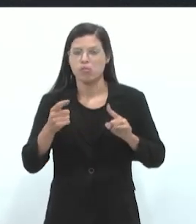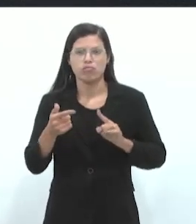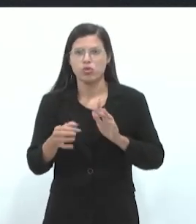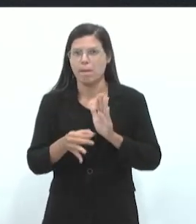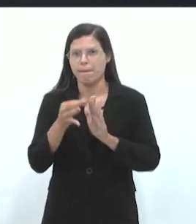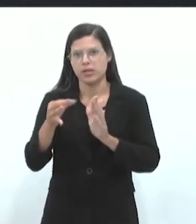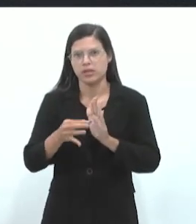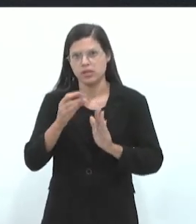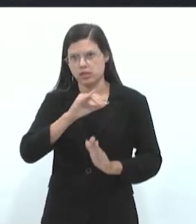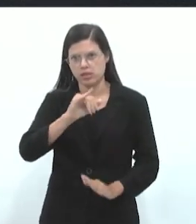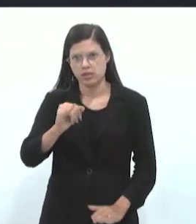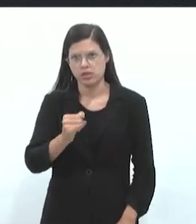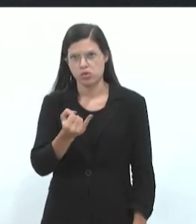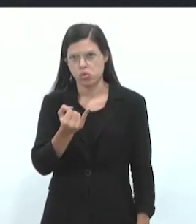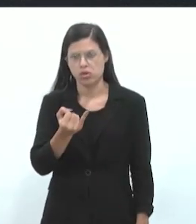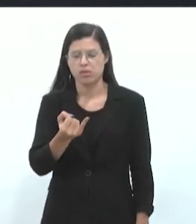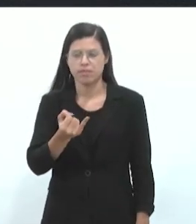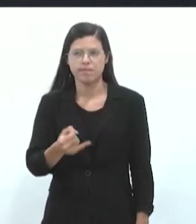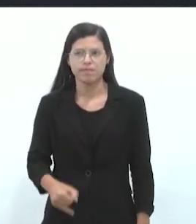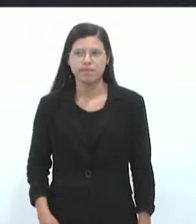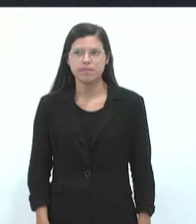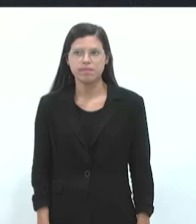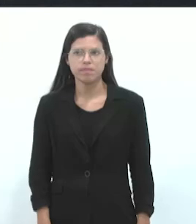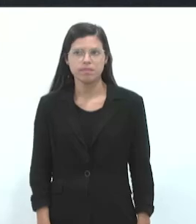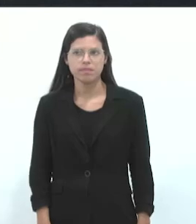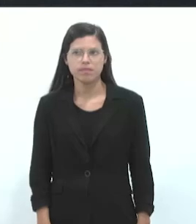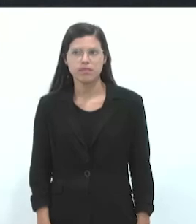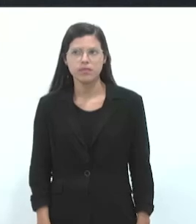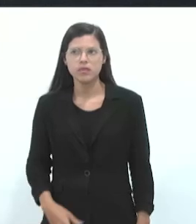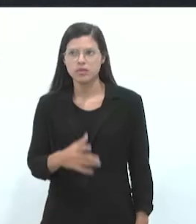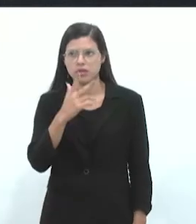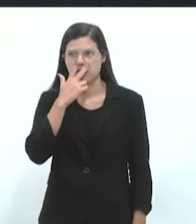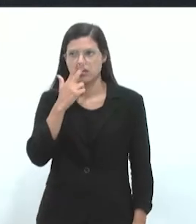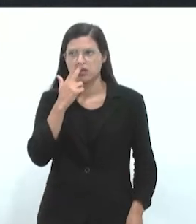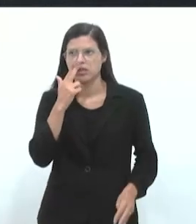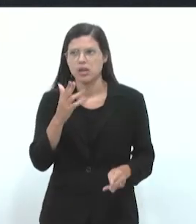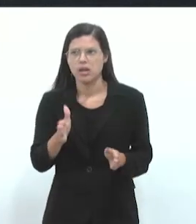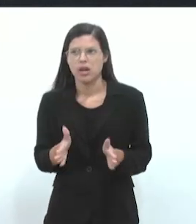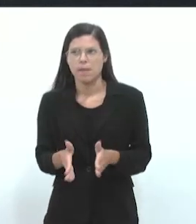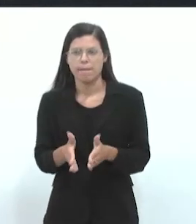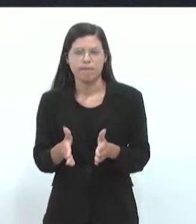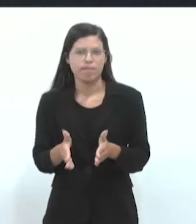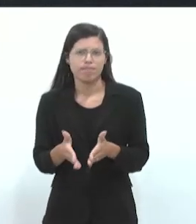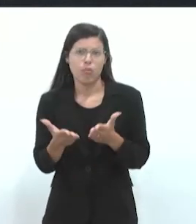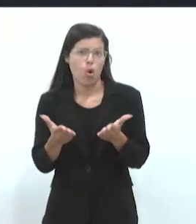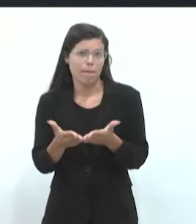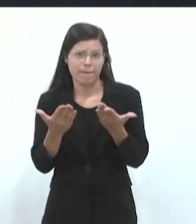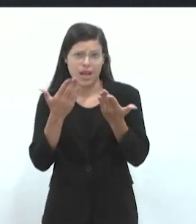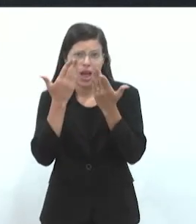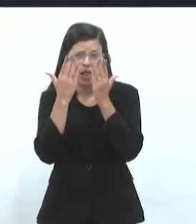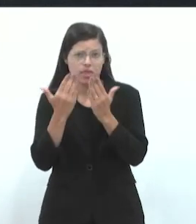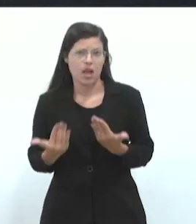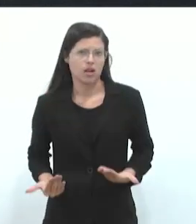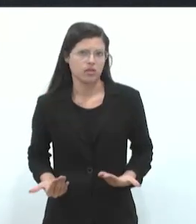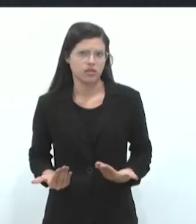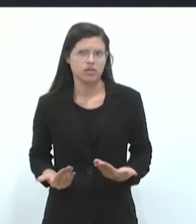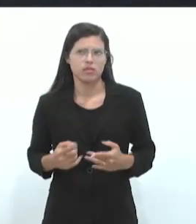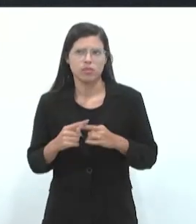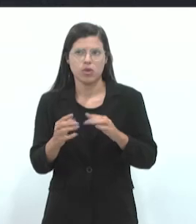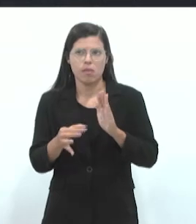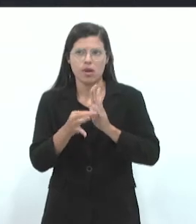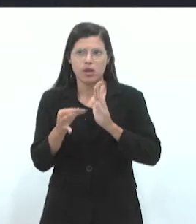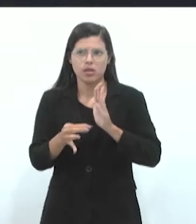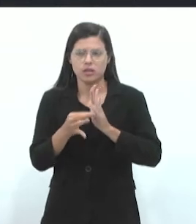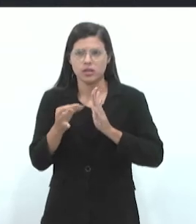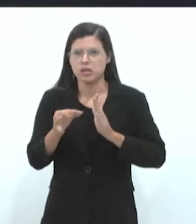da CCJ. Então, isso tornava muito pobre a análise constitucionalidade, porque o parecer era verbal. A gente tem